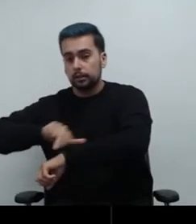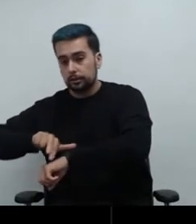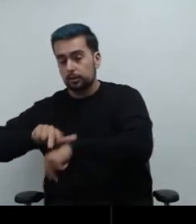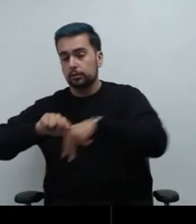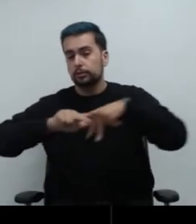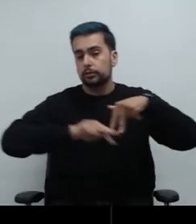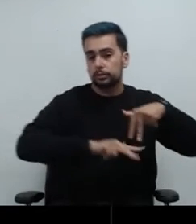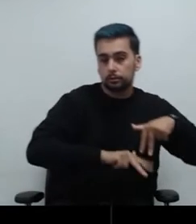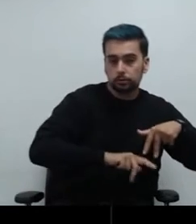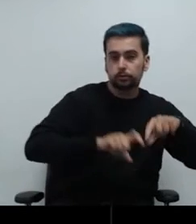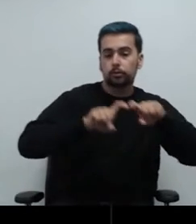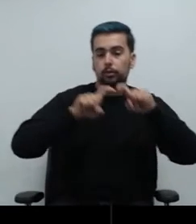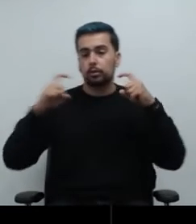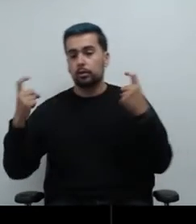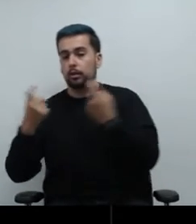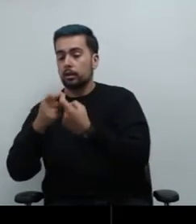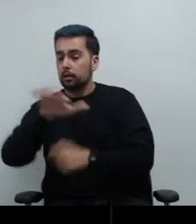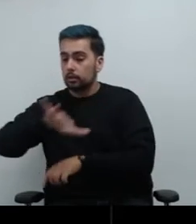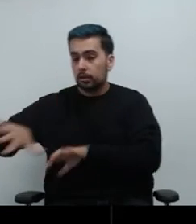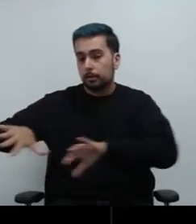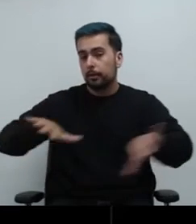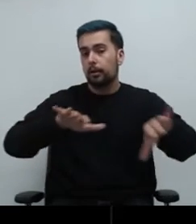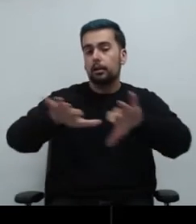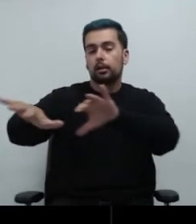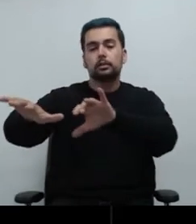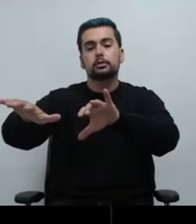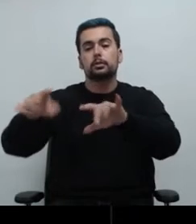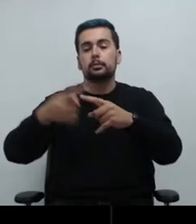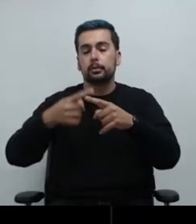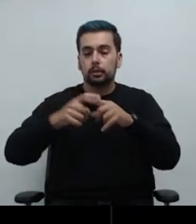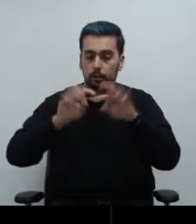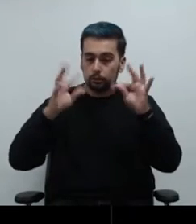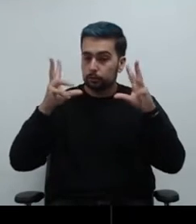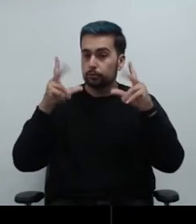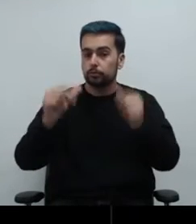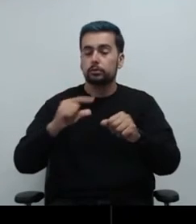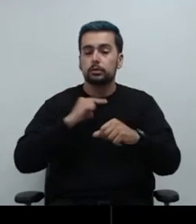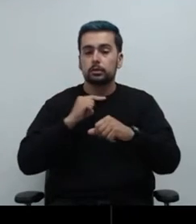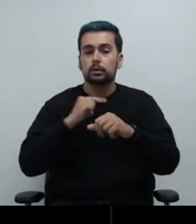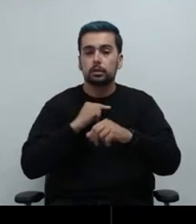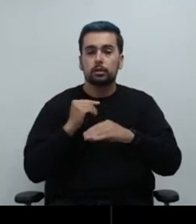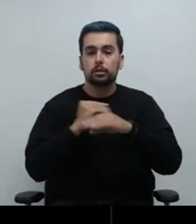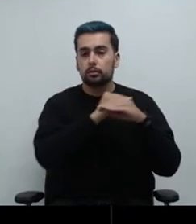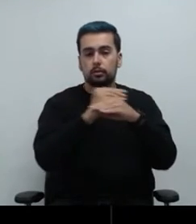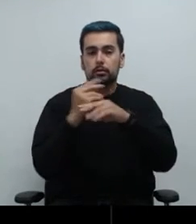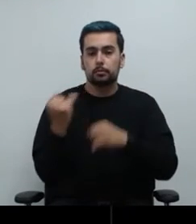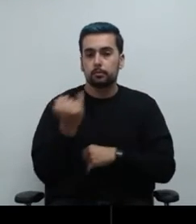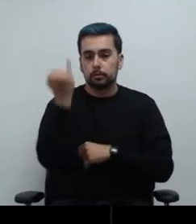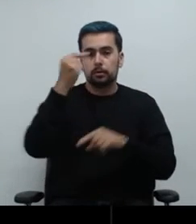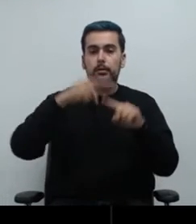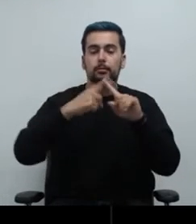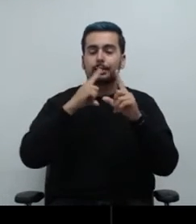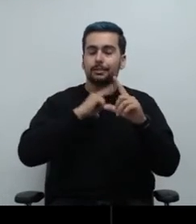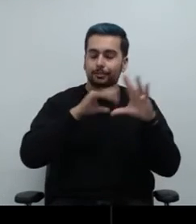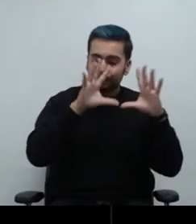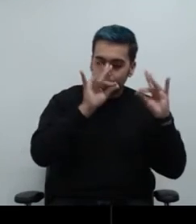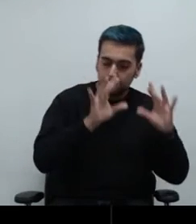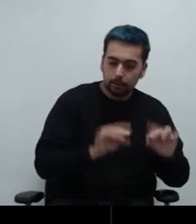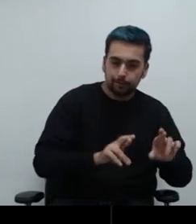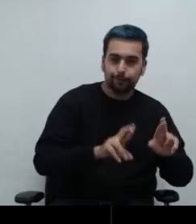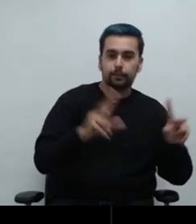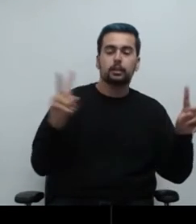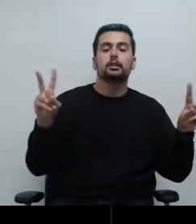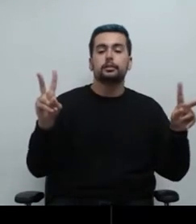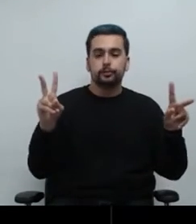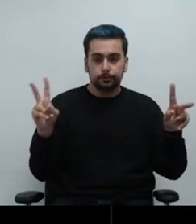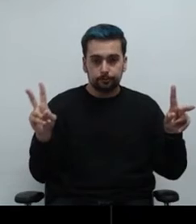gênero e de diversidade sexual separadas, pois ambas as causas têm igual importância, mas existem especificidades